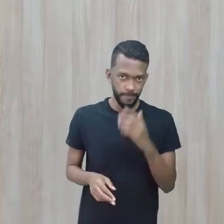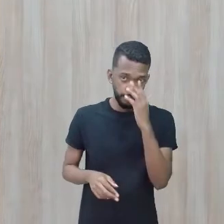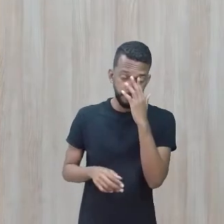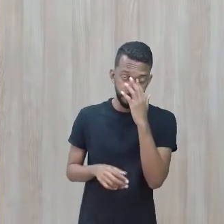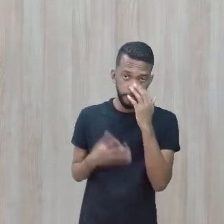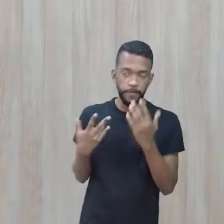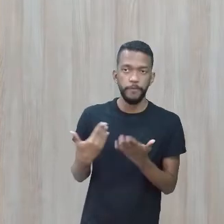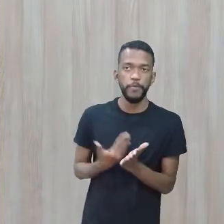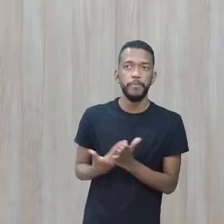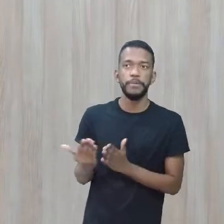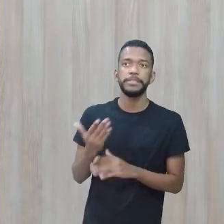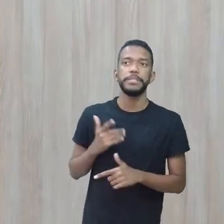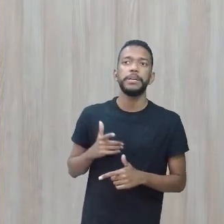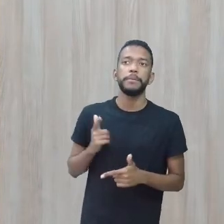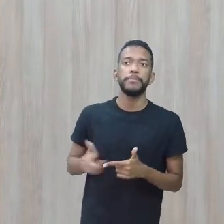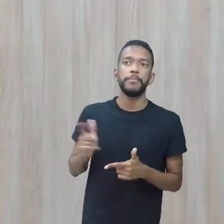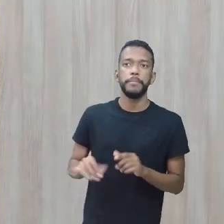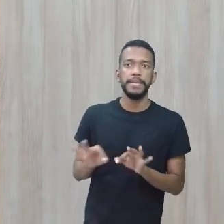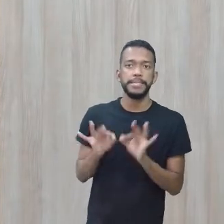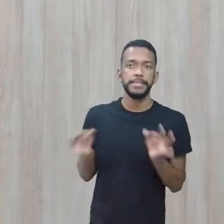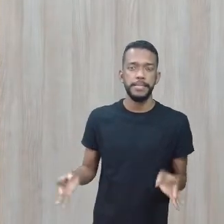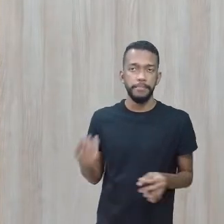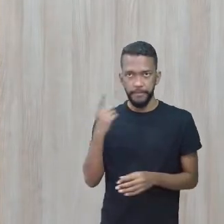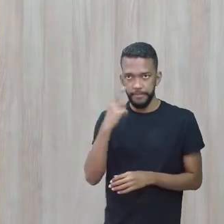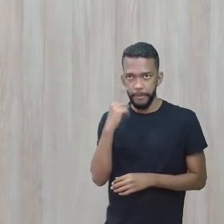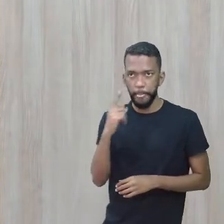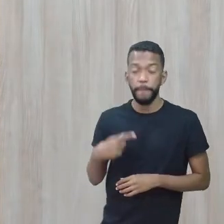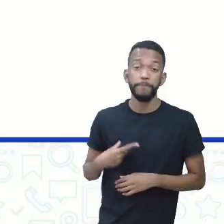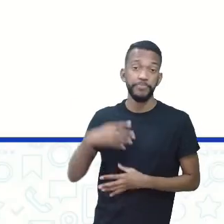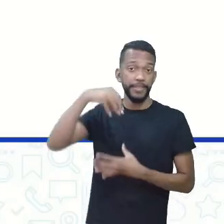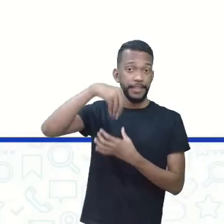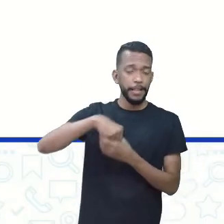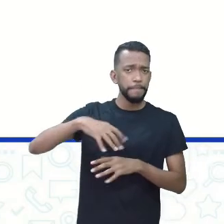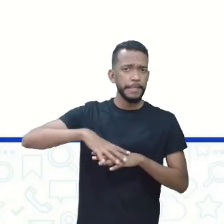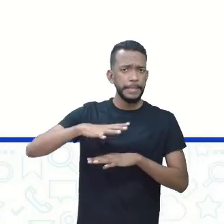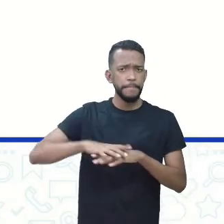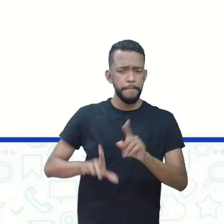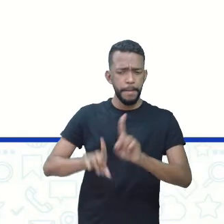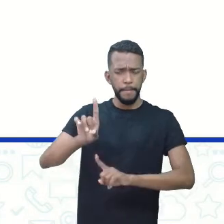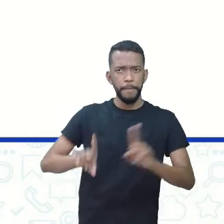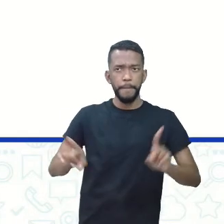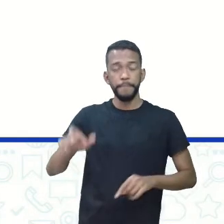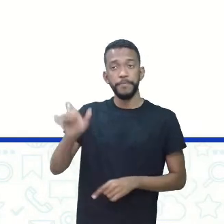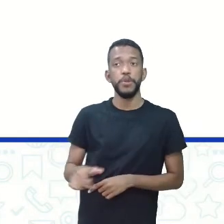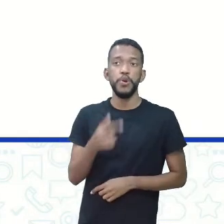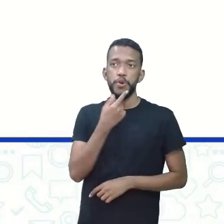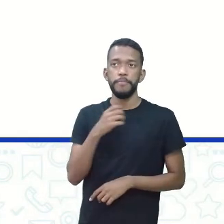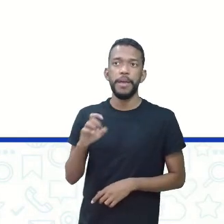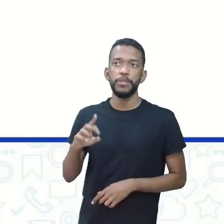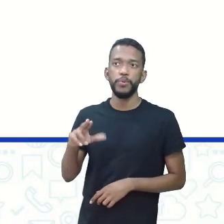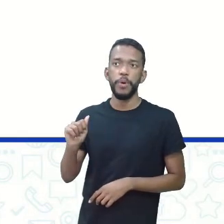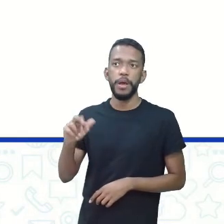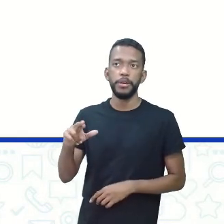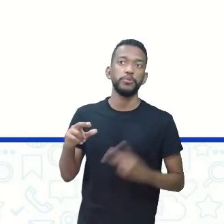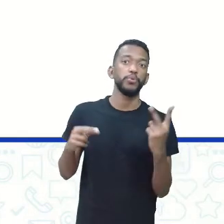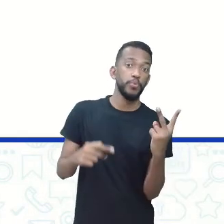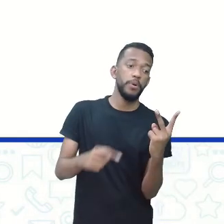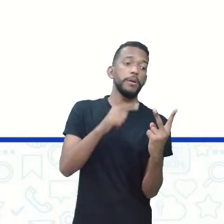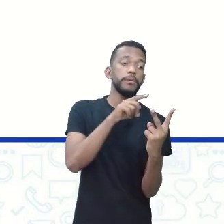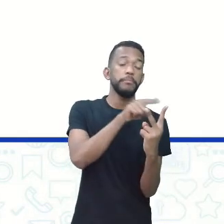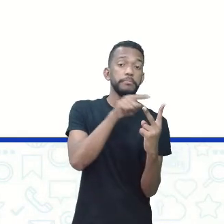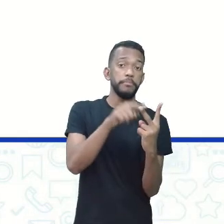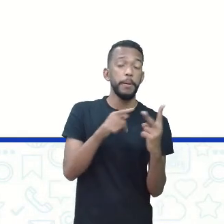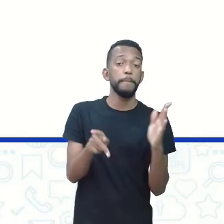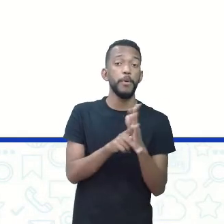com um probleminha bem simples, ó. Na Olimpíada de Matemática, Eduardo acertou uma das 2 questões de